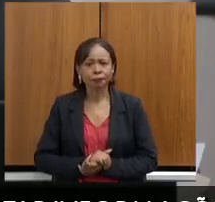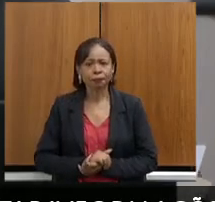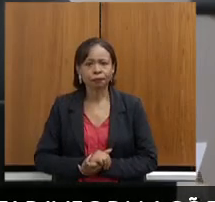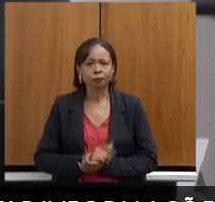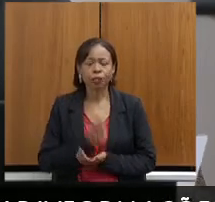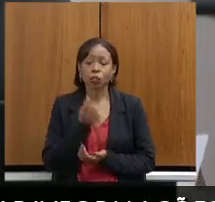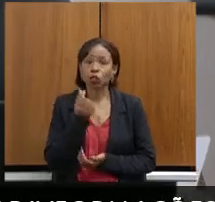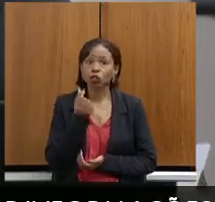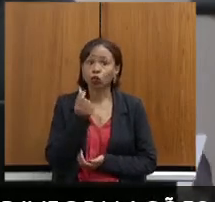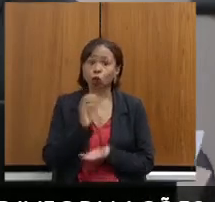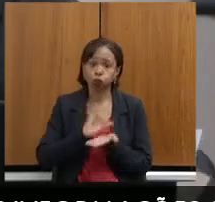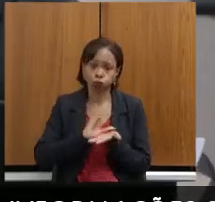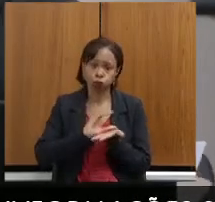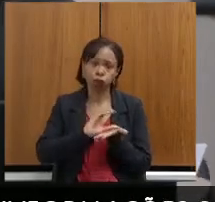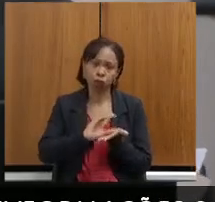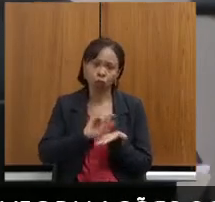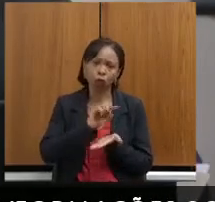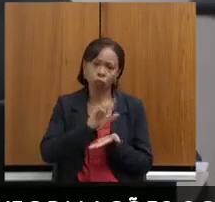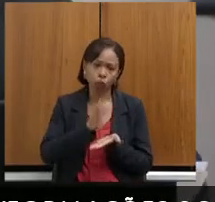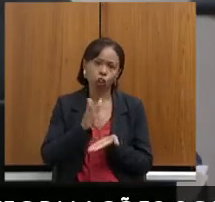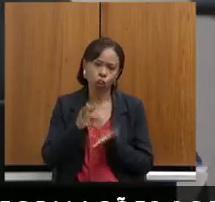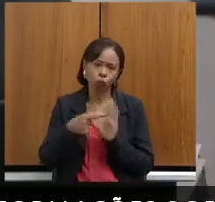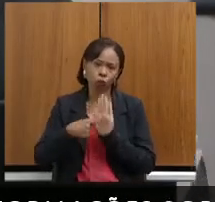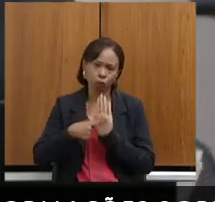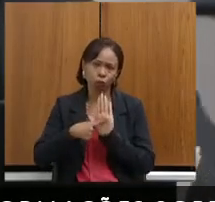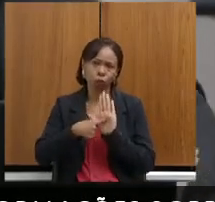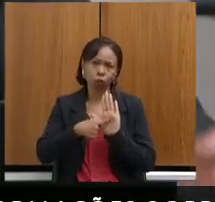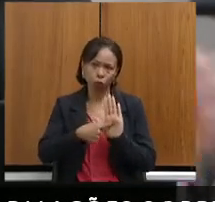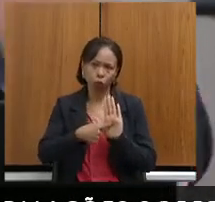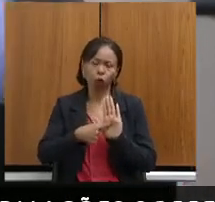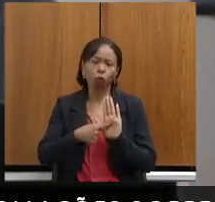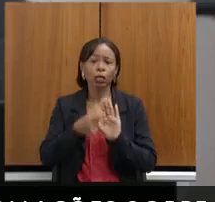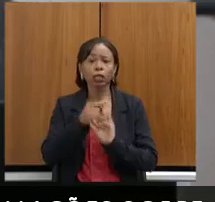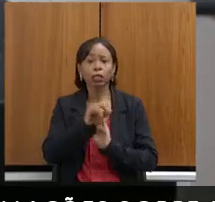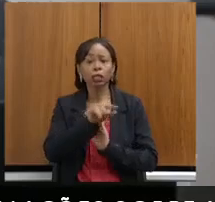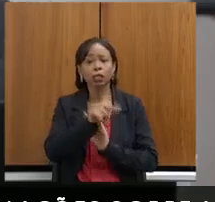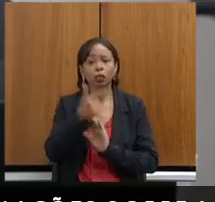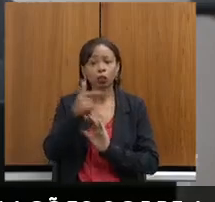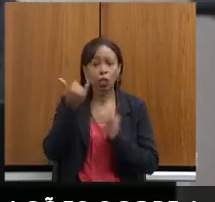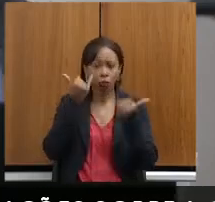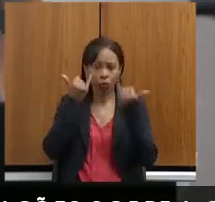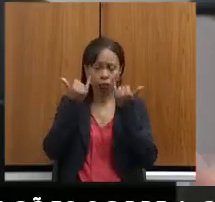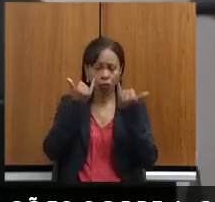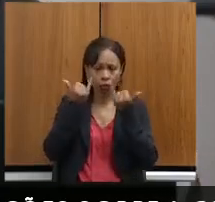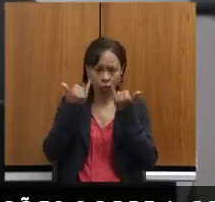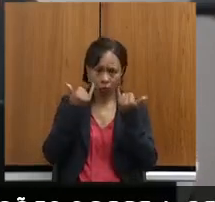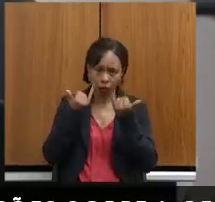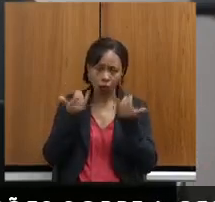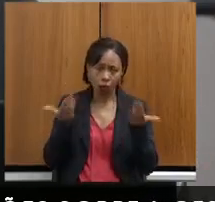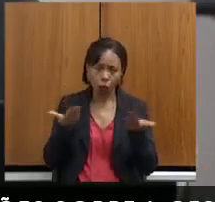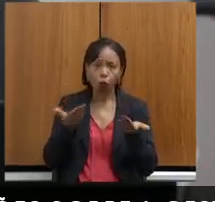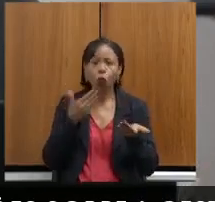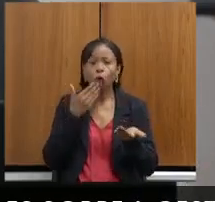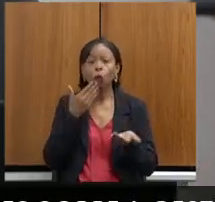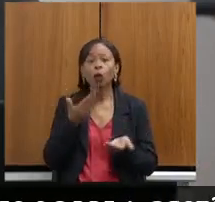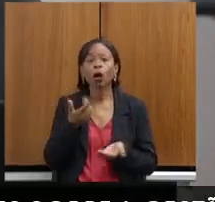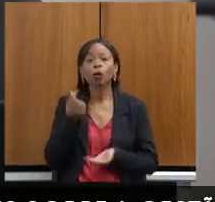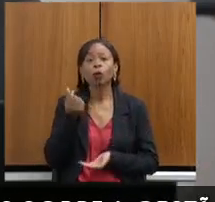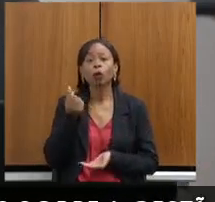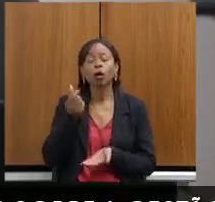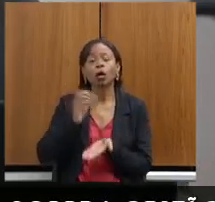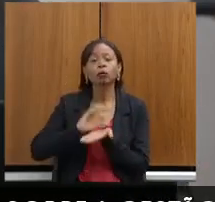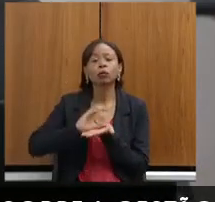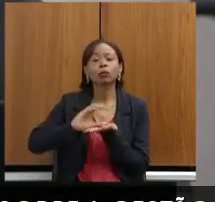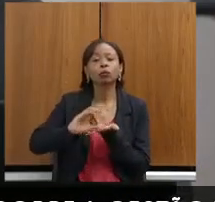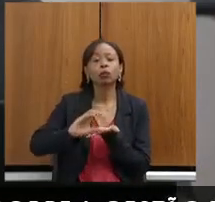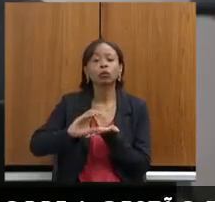recursos financeiros de investimento só também apresentou uma lâmina que casos eu não tem ele se com precisão é quais são os recursos financeiros